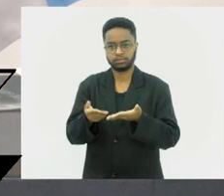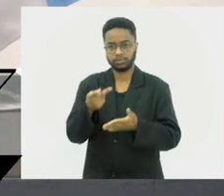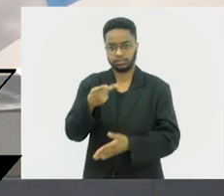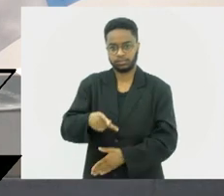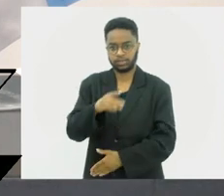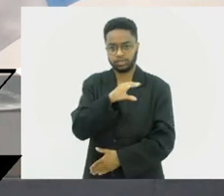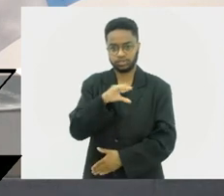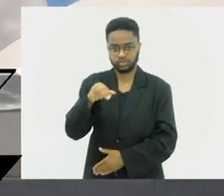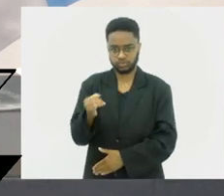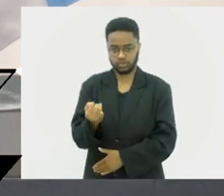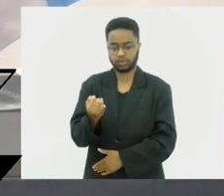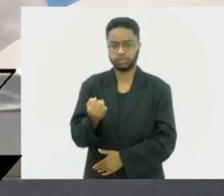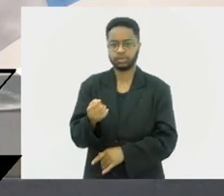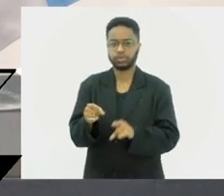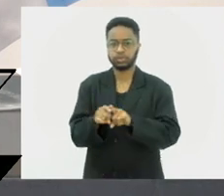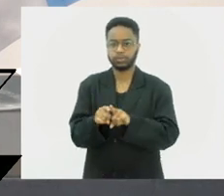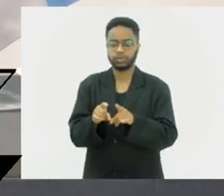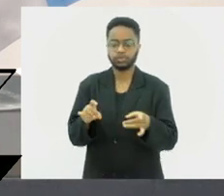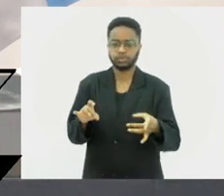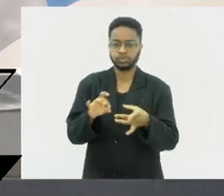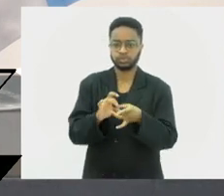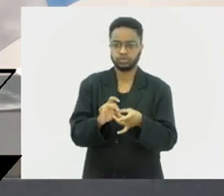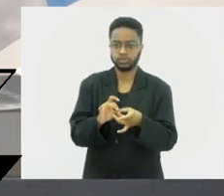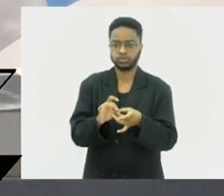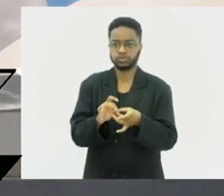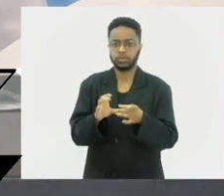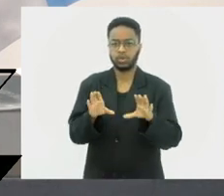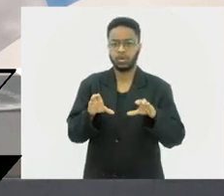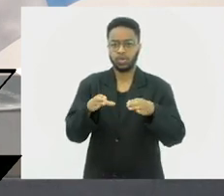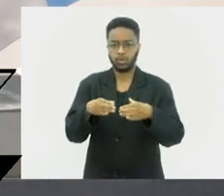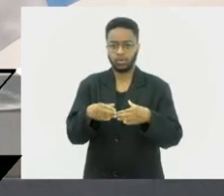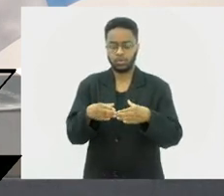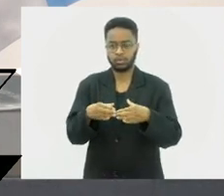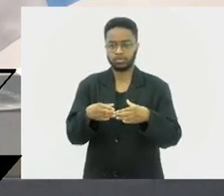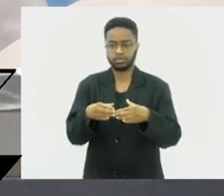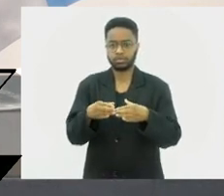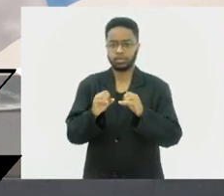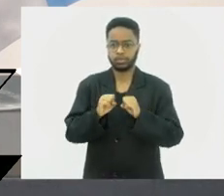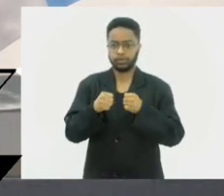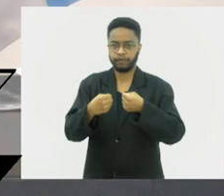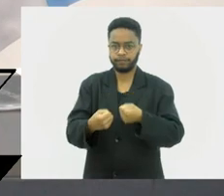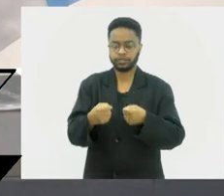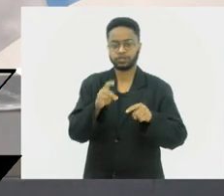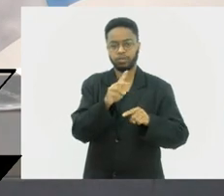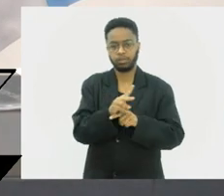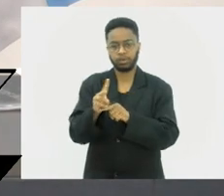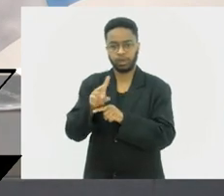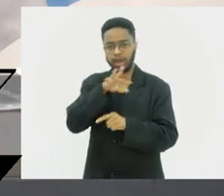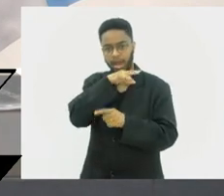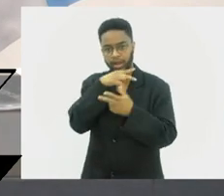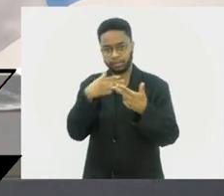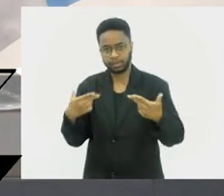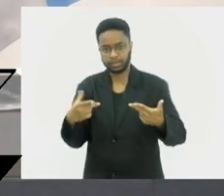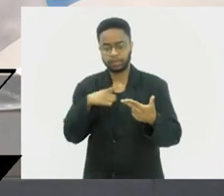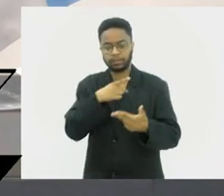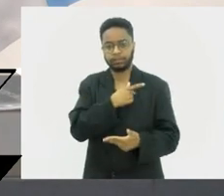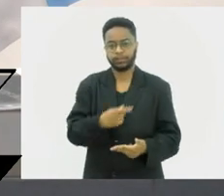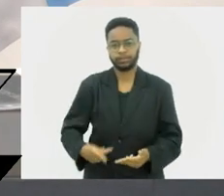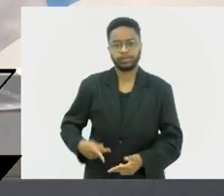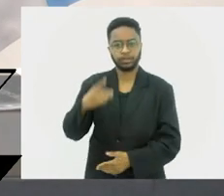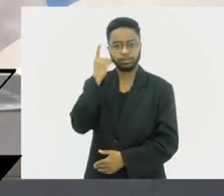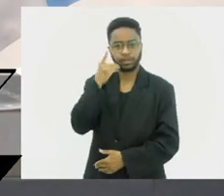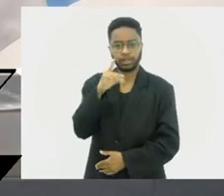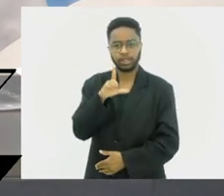CCJ, no âmbito da Comissão de Defesa e Proteção dos Animais, cujo presidente é o deputado